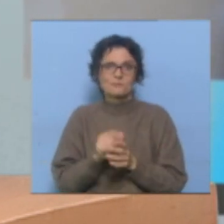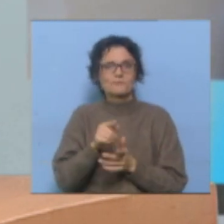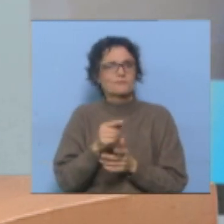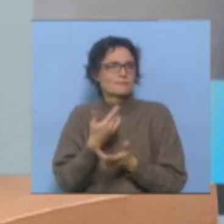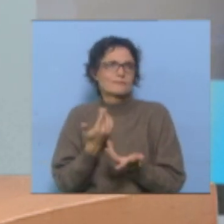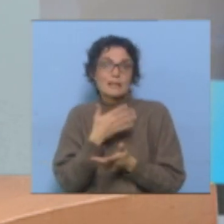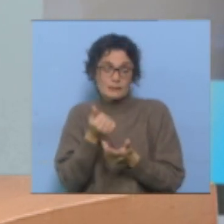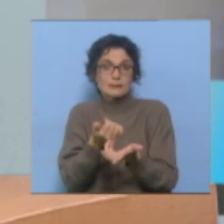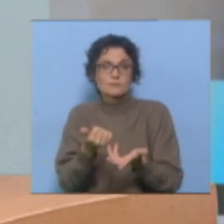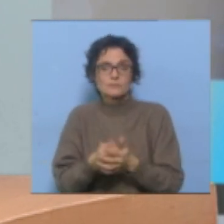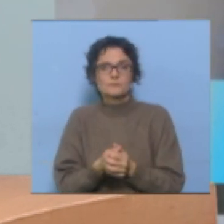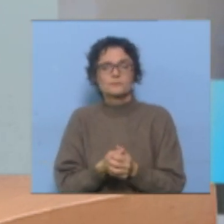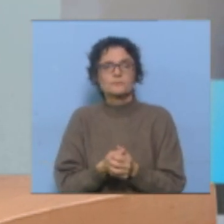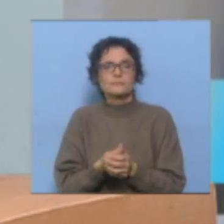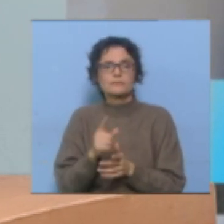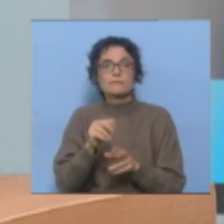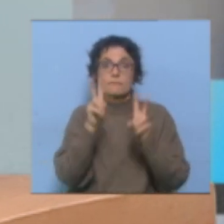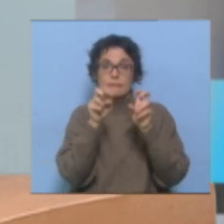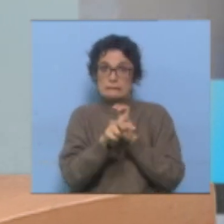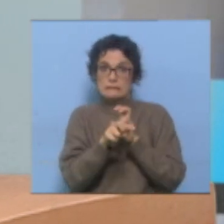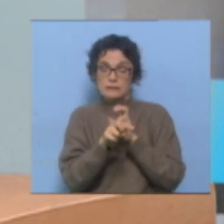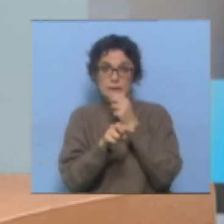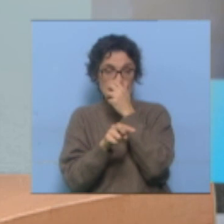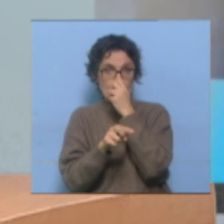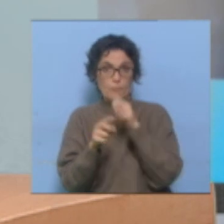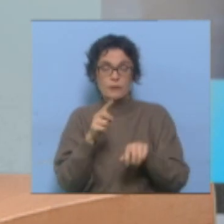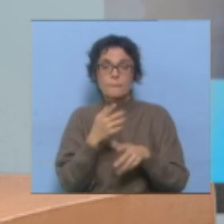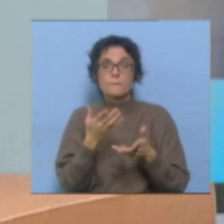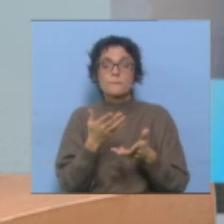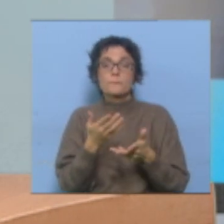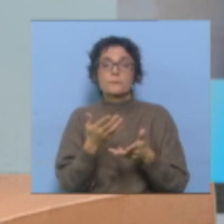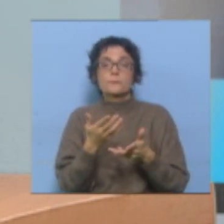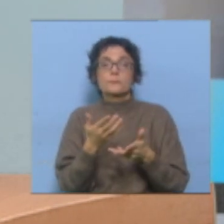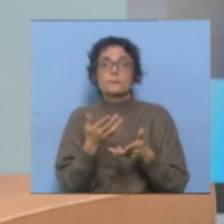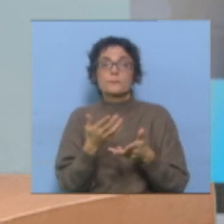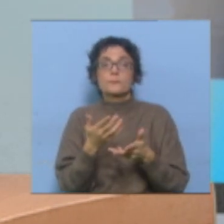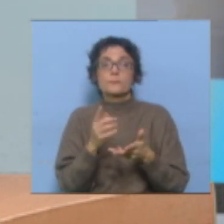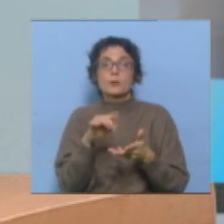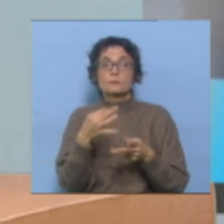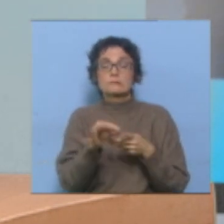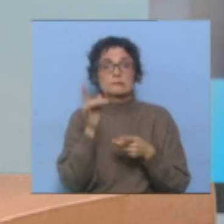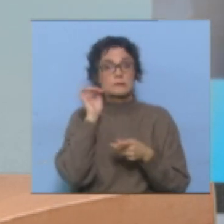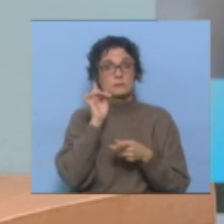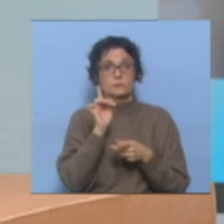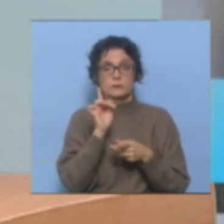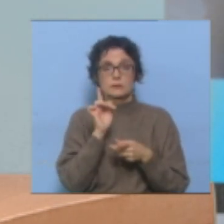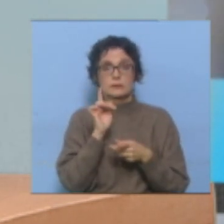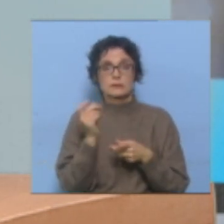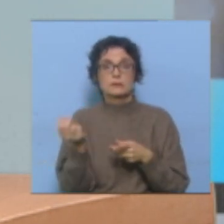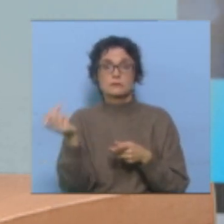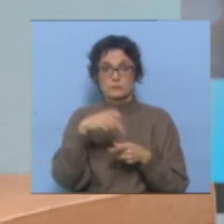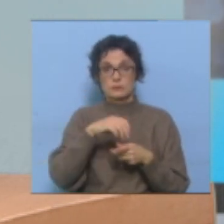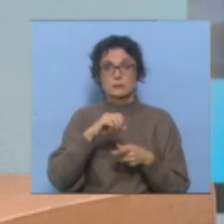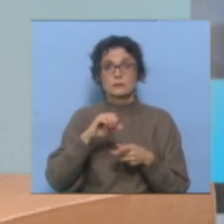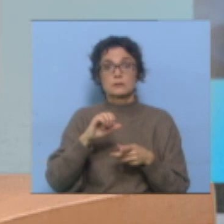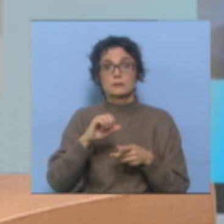um tema, este tema vai ter um tempo muito importante, trazido por Dom Joaquim Mendes, que também em Portugal tem um papel muito importante,